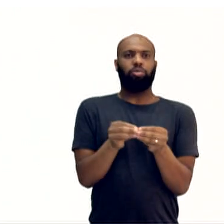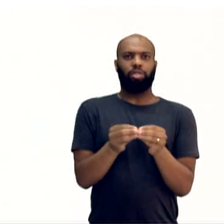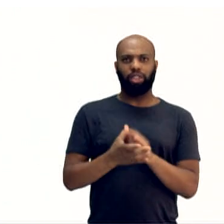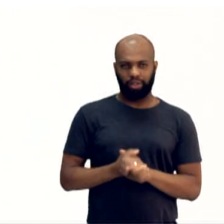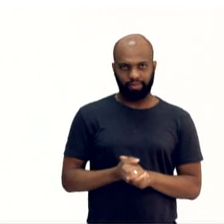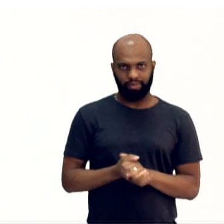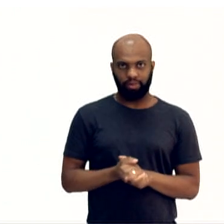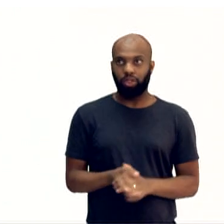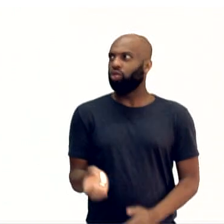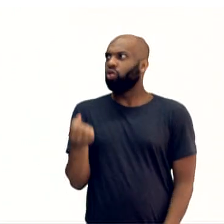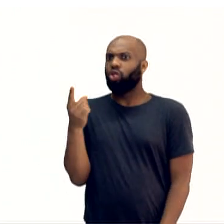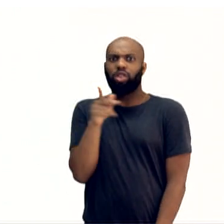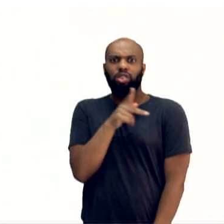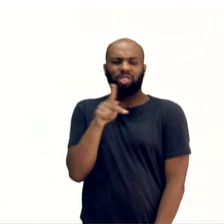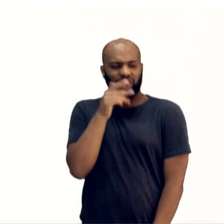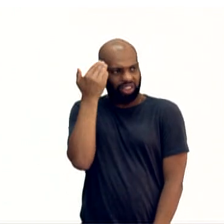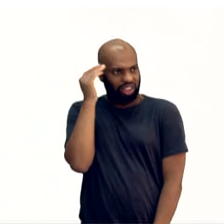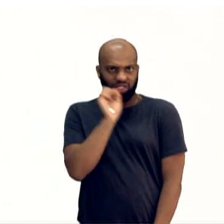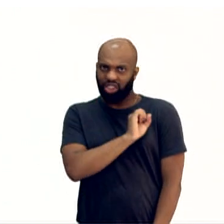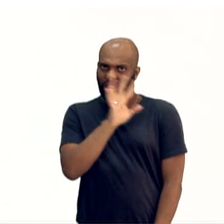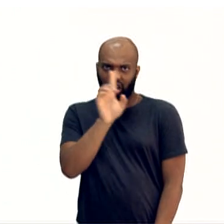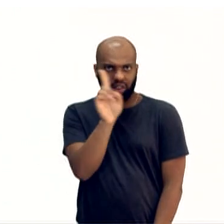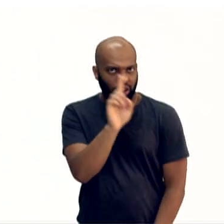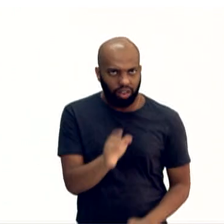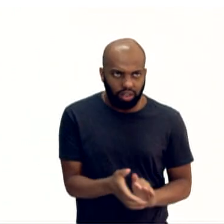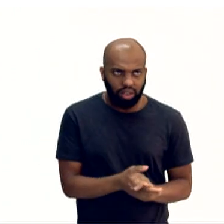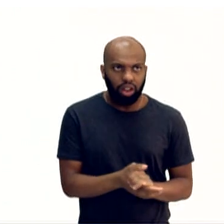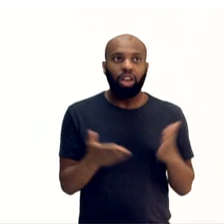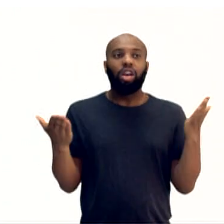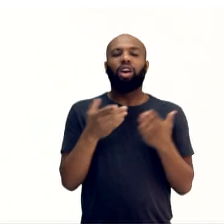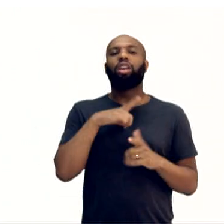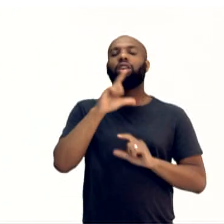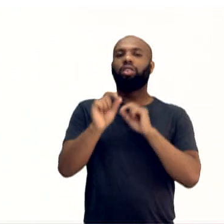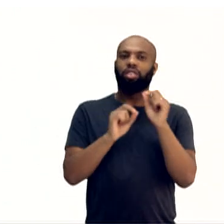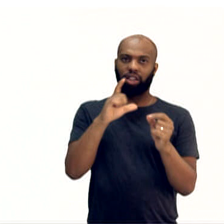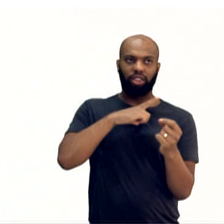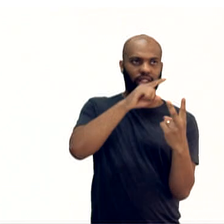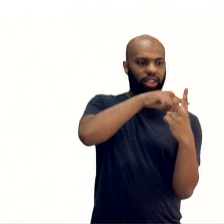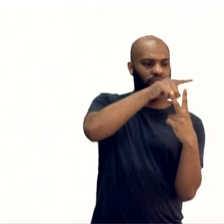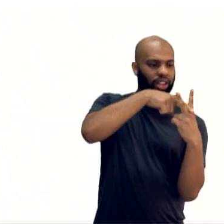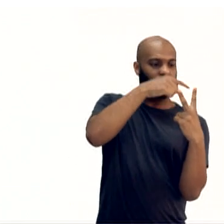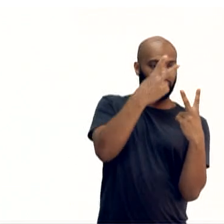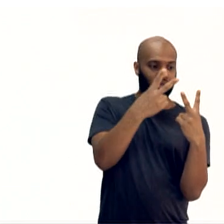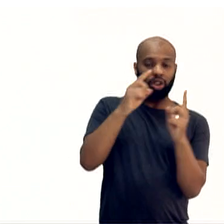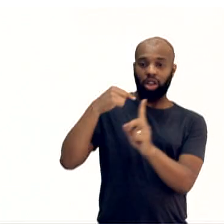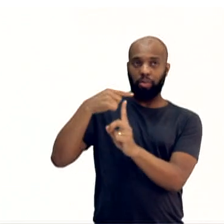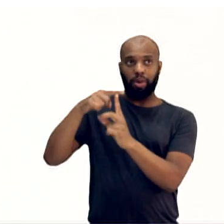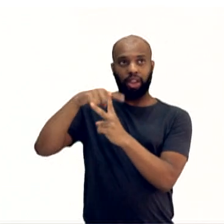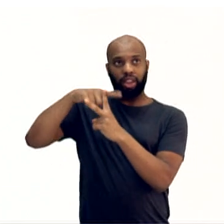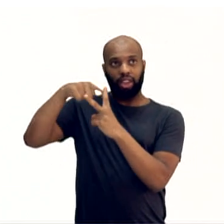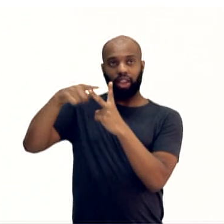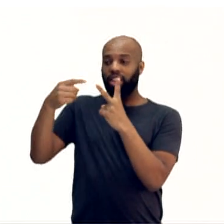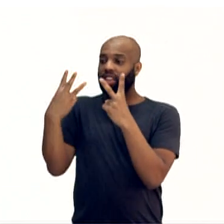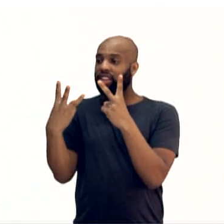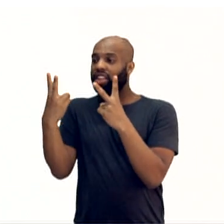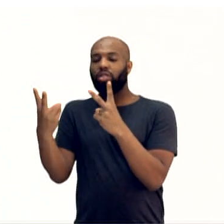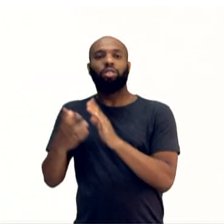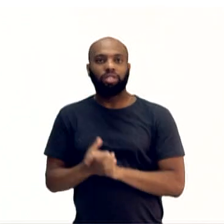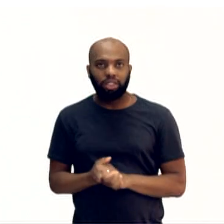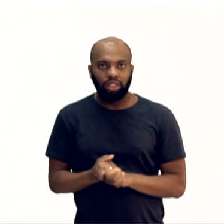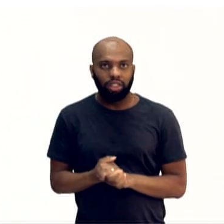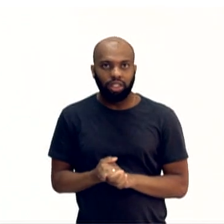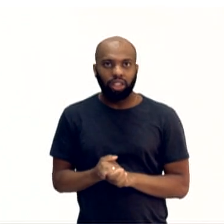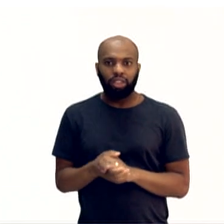simplificado. Ai, meu Deus do céu. Professor, agora eu tenho raiz de 2 mais raiz de